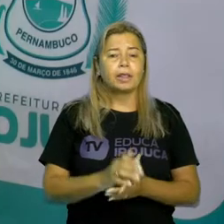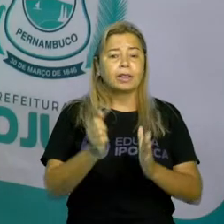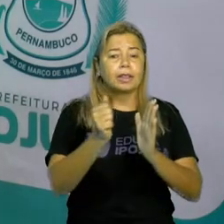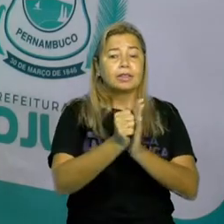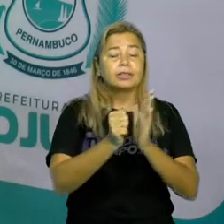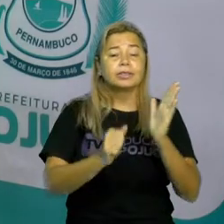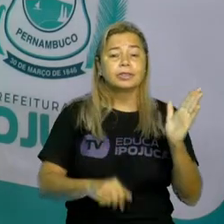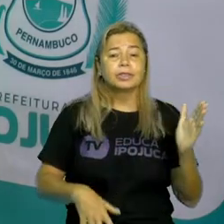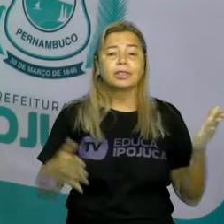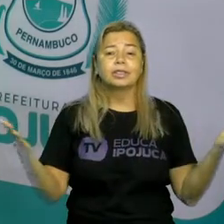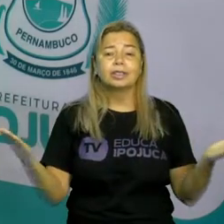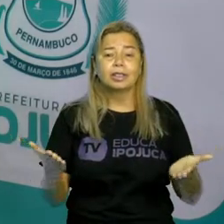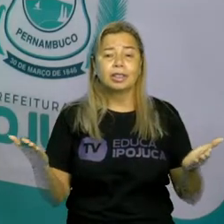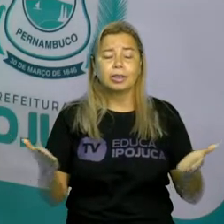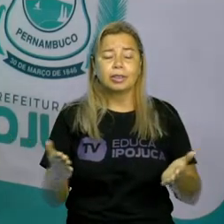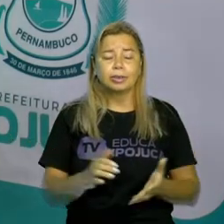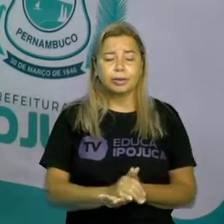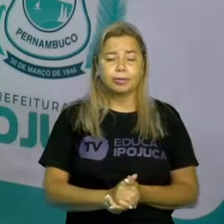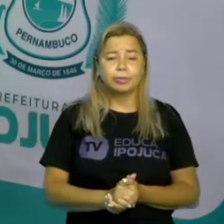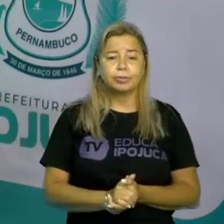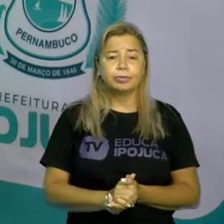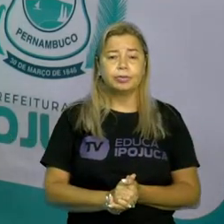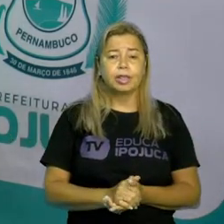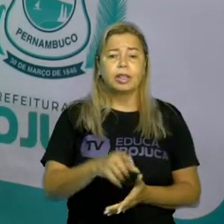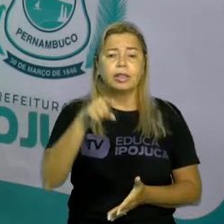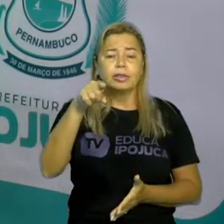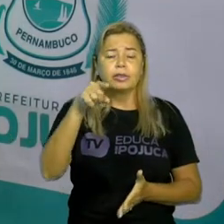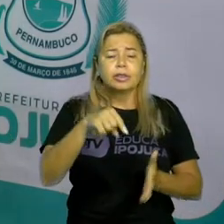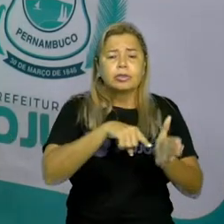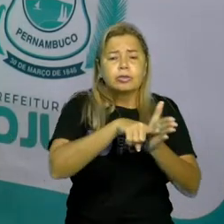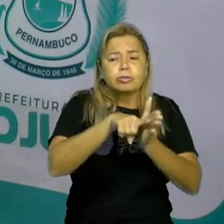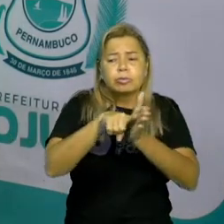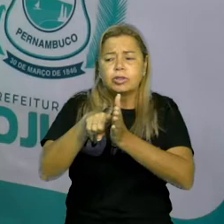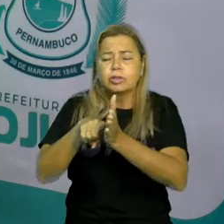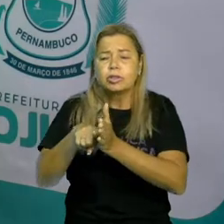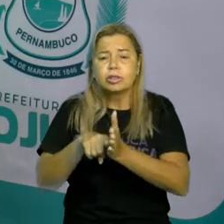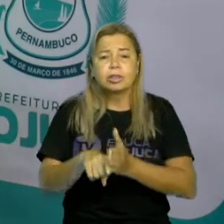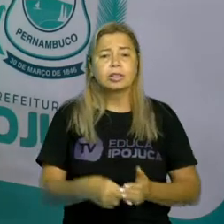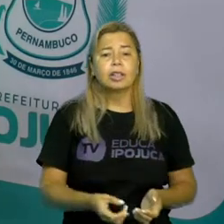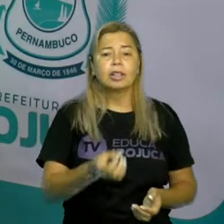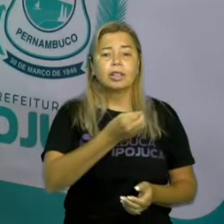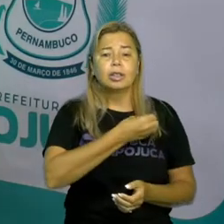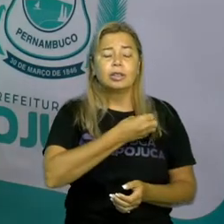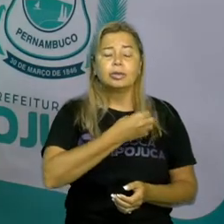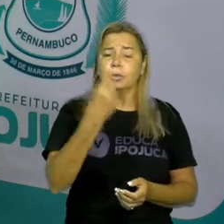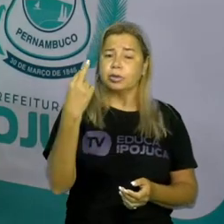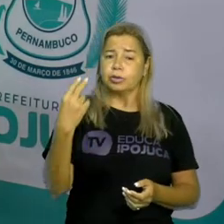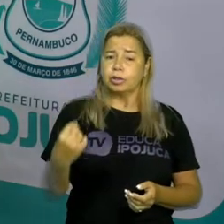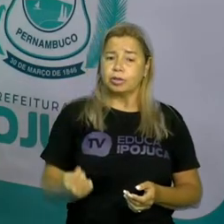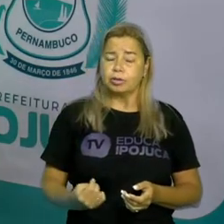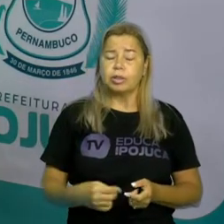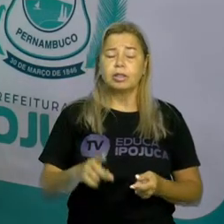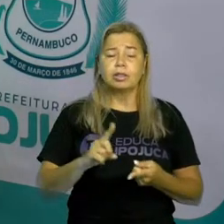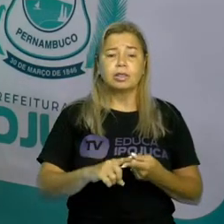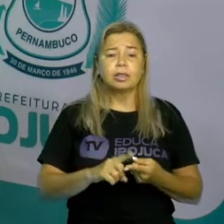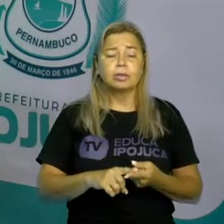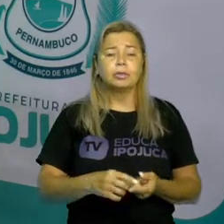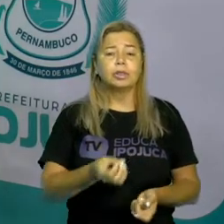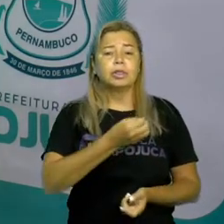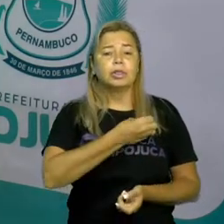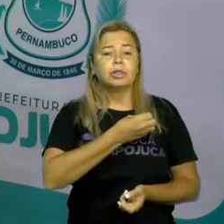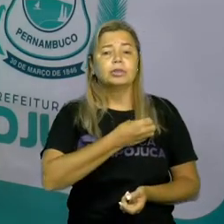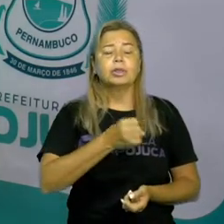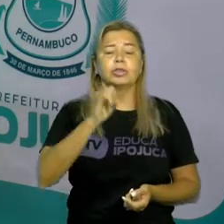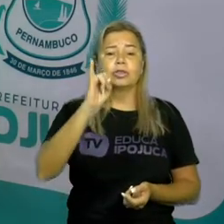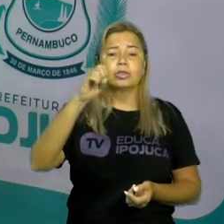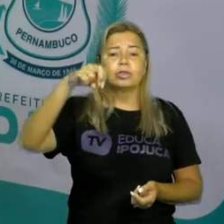atividade de hoje eu quero que vocês pesquisem sobre números naturais e números inteiros. A aula anterior tia colocou